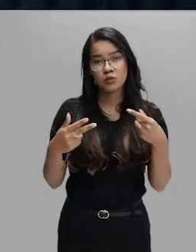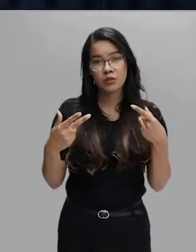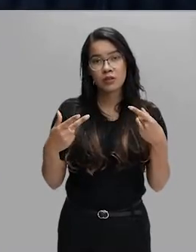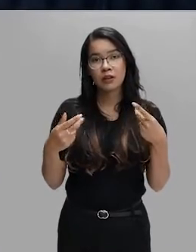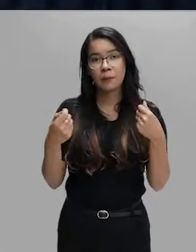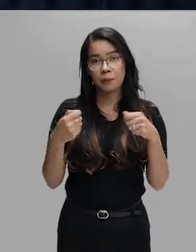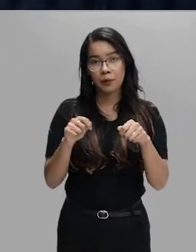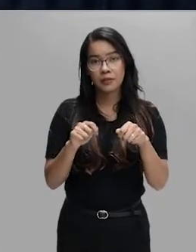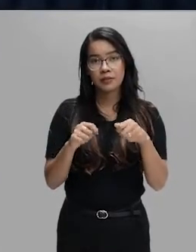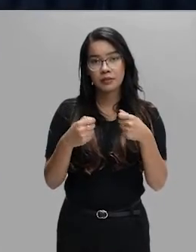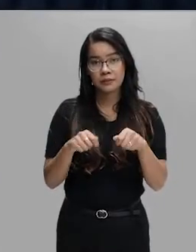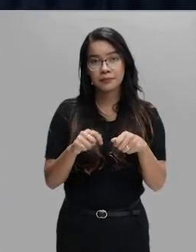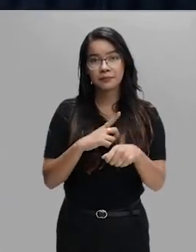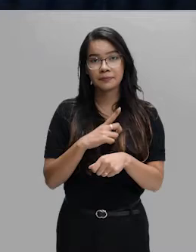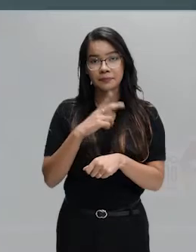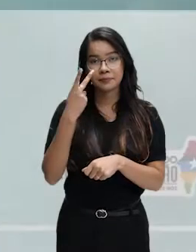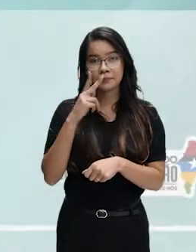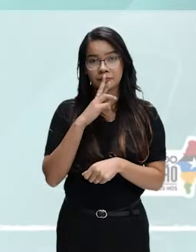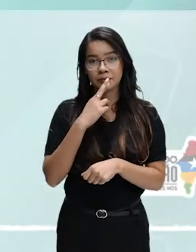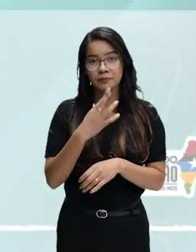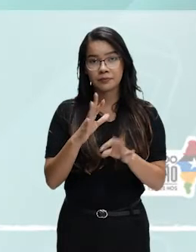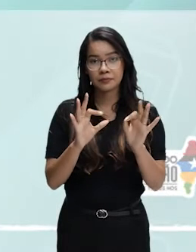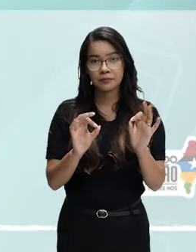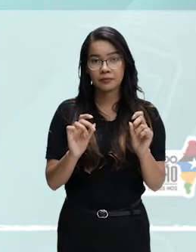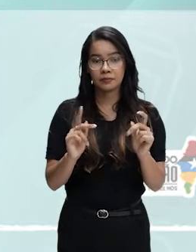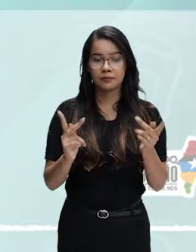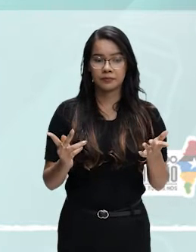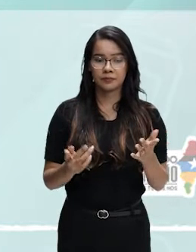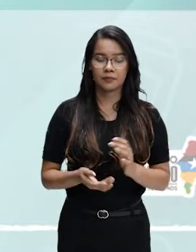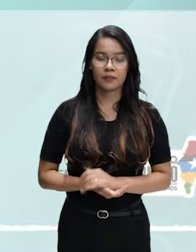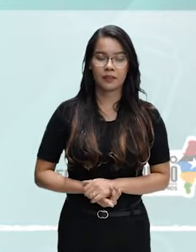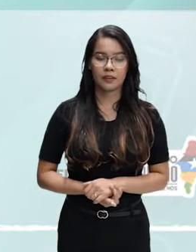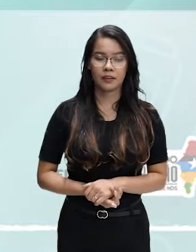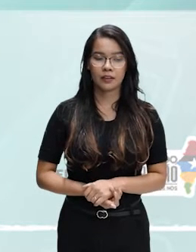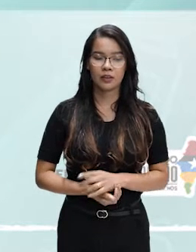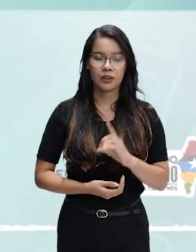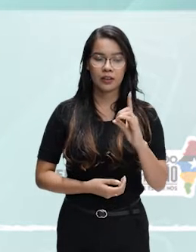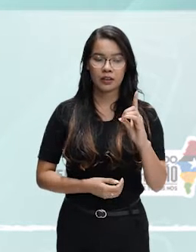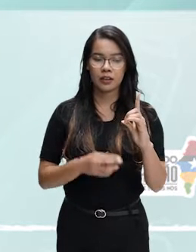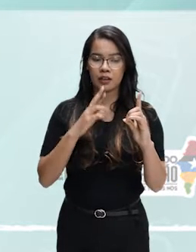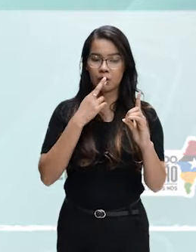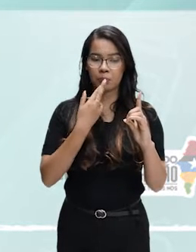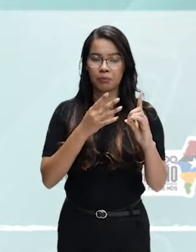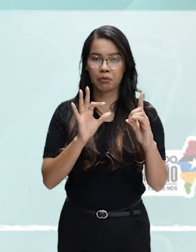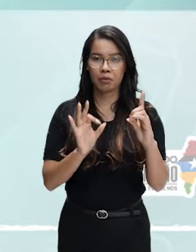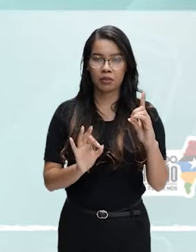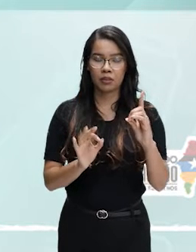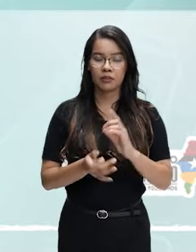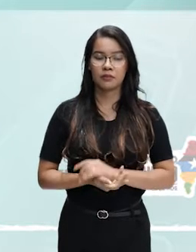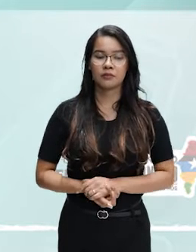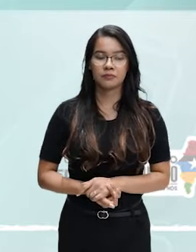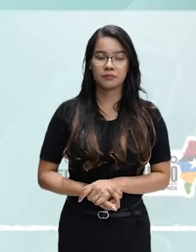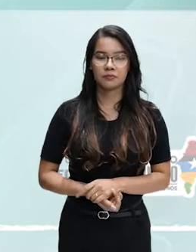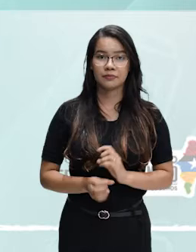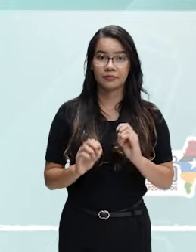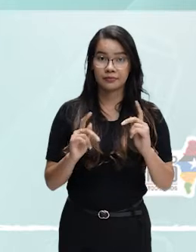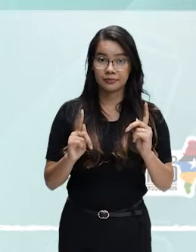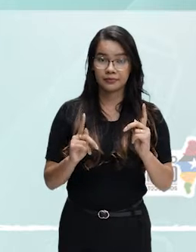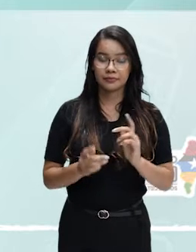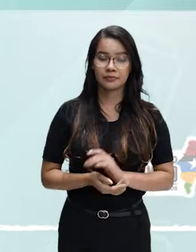desse. Ok? Então, a resposta correta aí é a letra D, tá? A madeira.